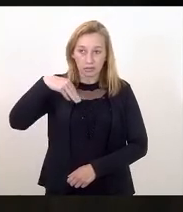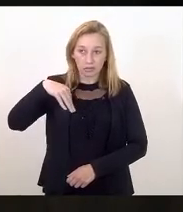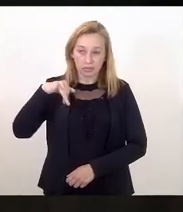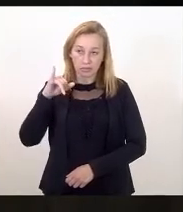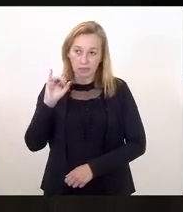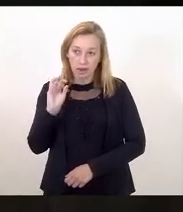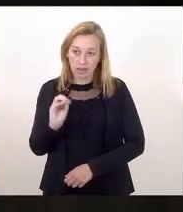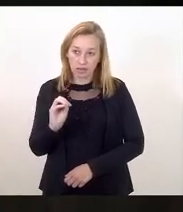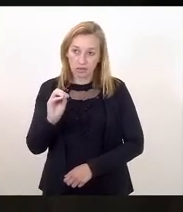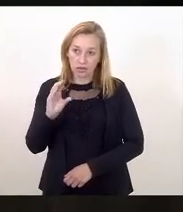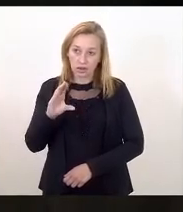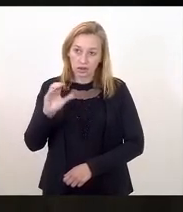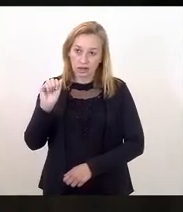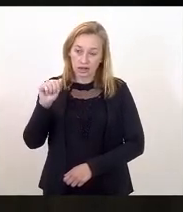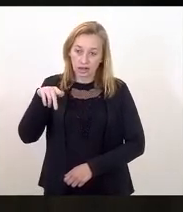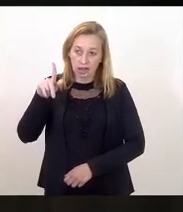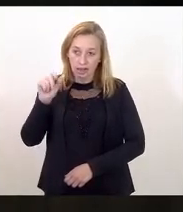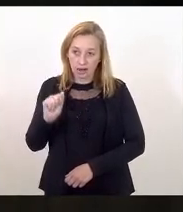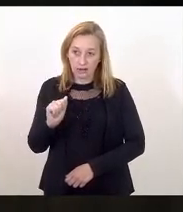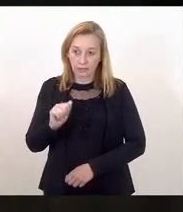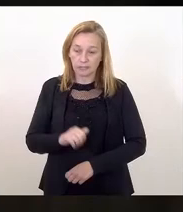Deputado Márcio Canela.